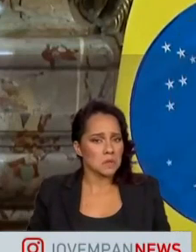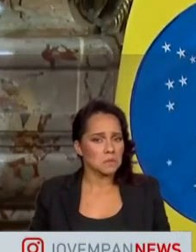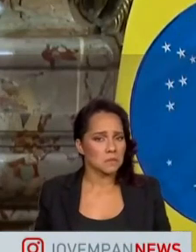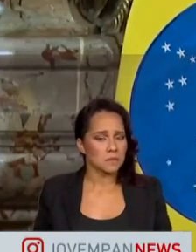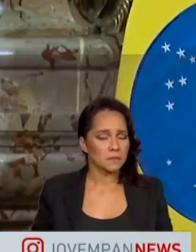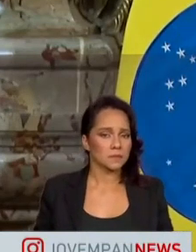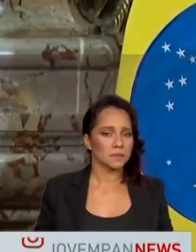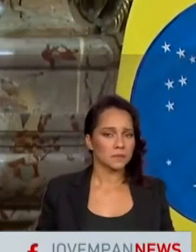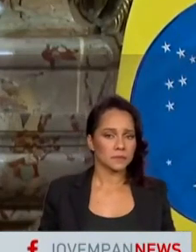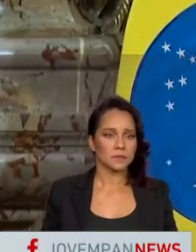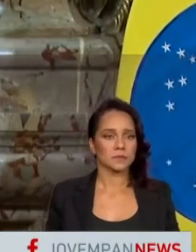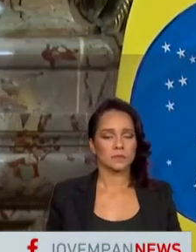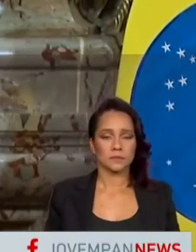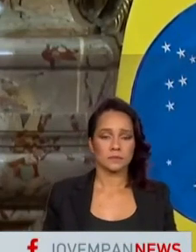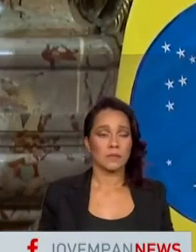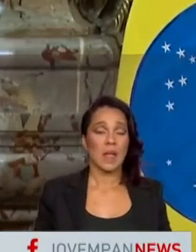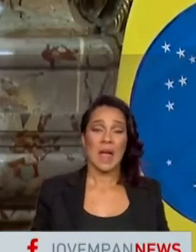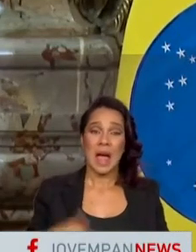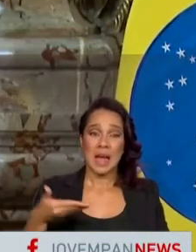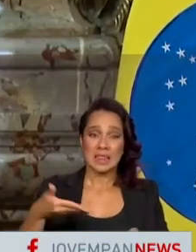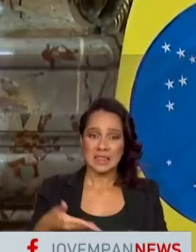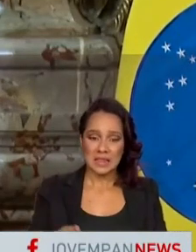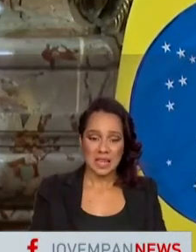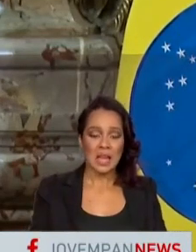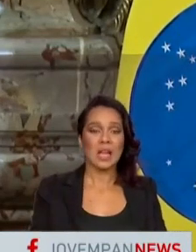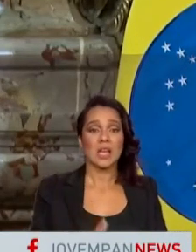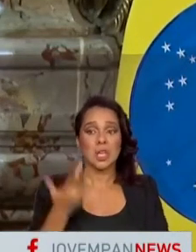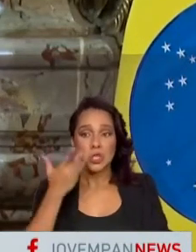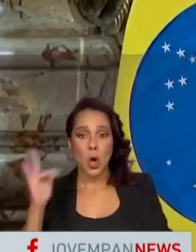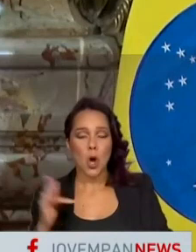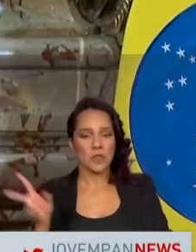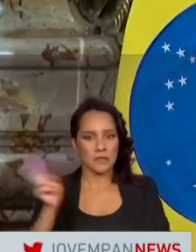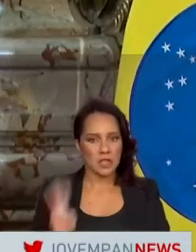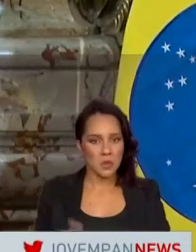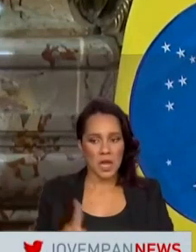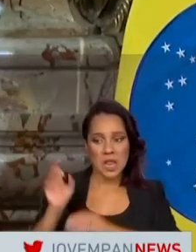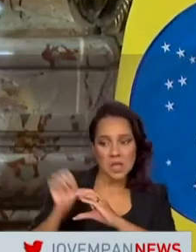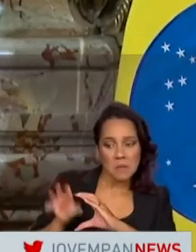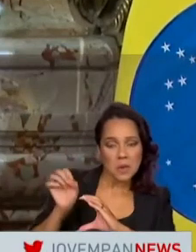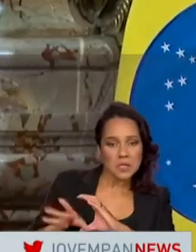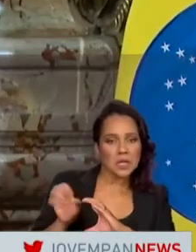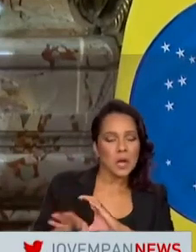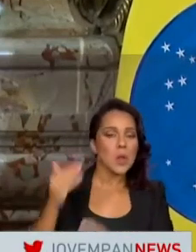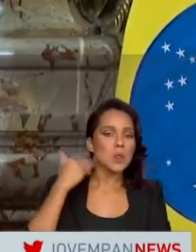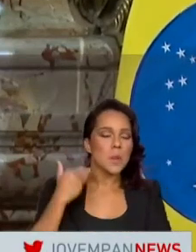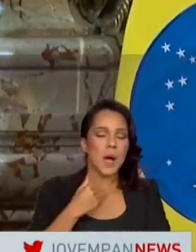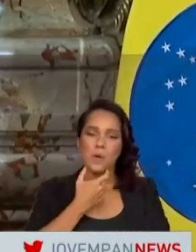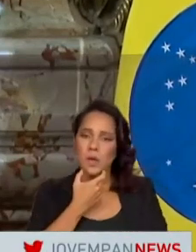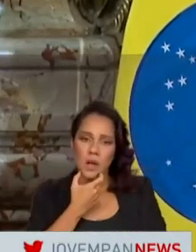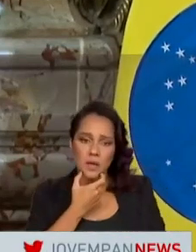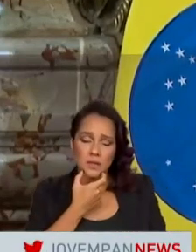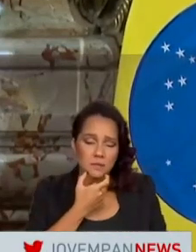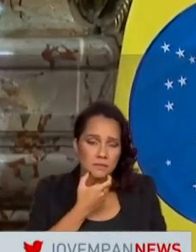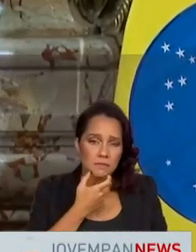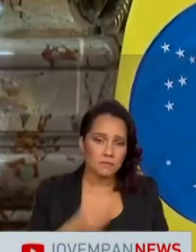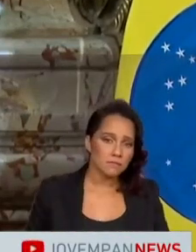de presidente sem ser presidente. Até as reservas em ouro da Venezuela depositadas num banco inglês. Até as reservas